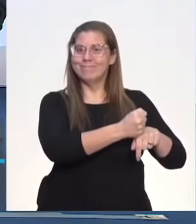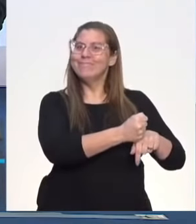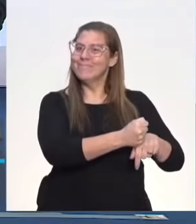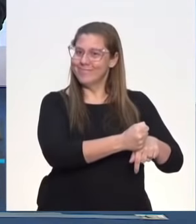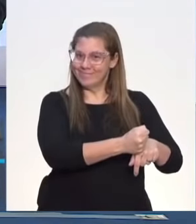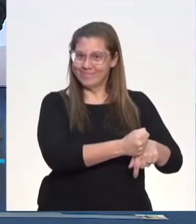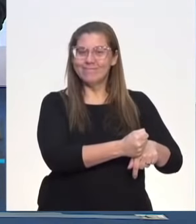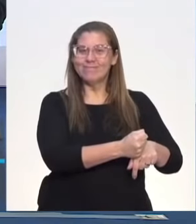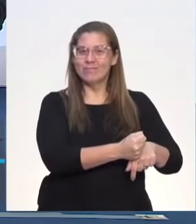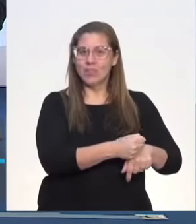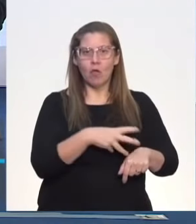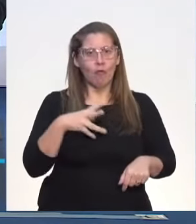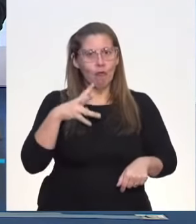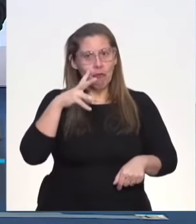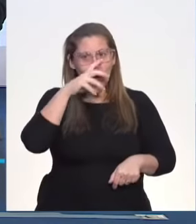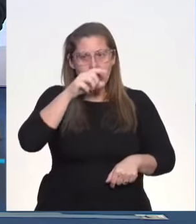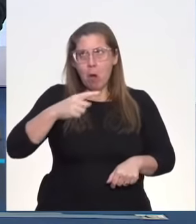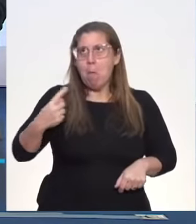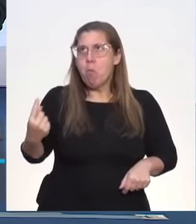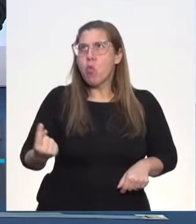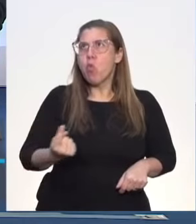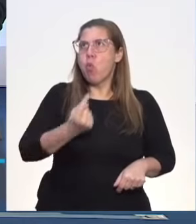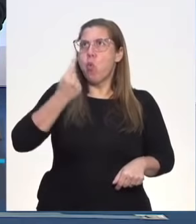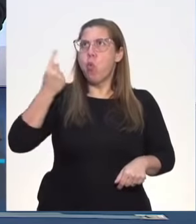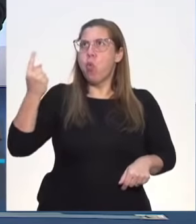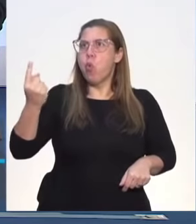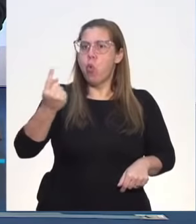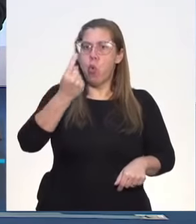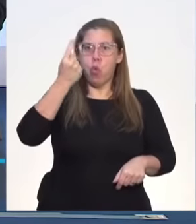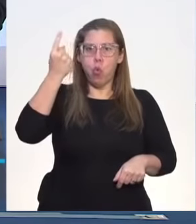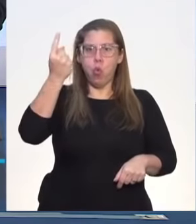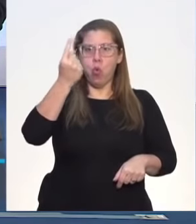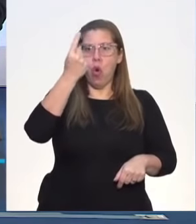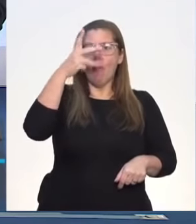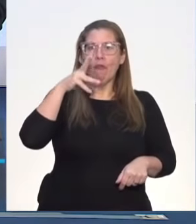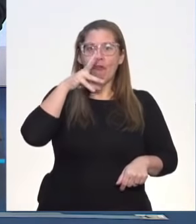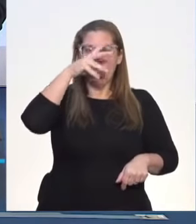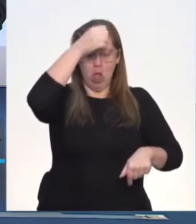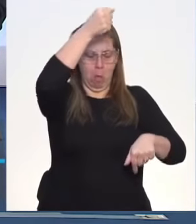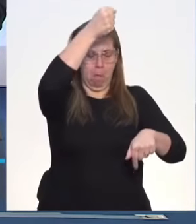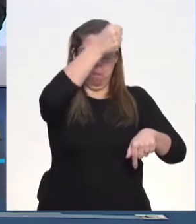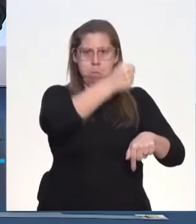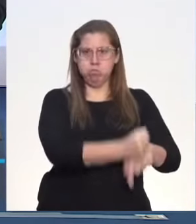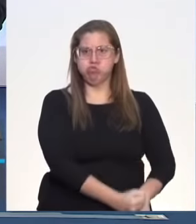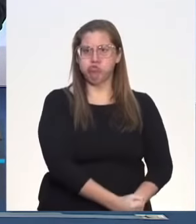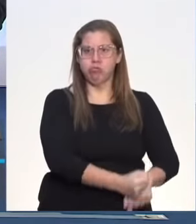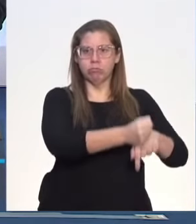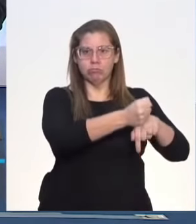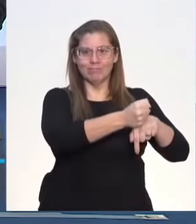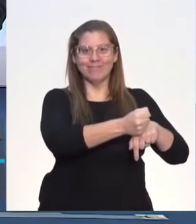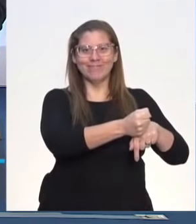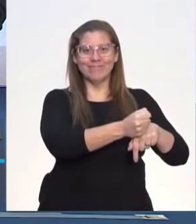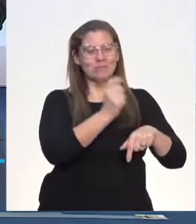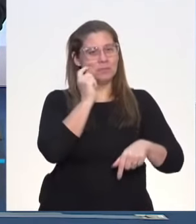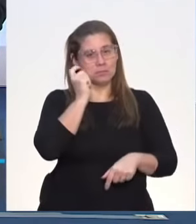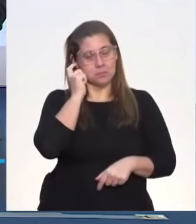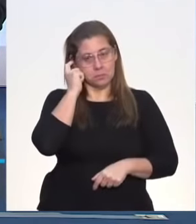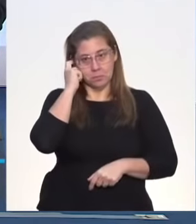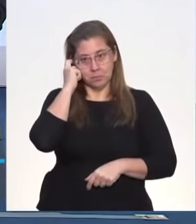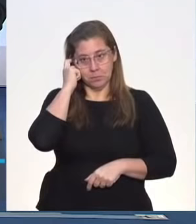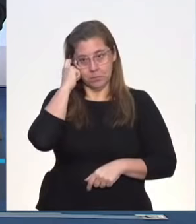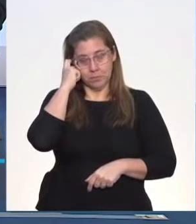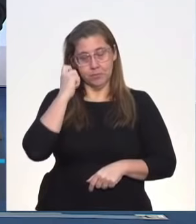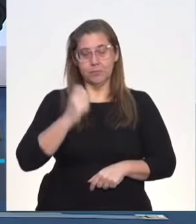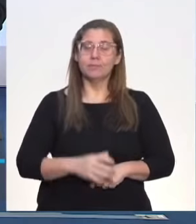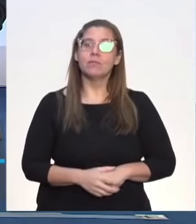dele é tão grande quanto maior a altura maior o peso mais forte ele vai bater nessa estaca então da altura